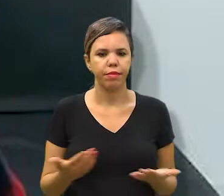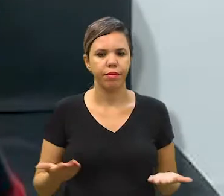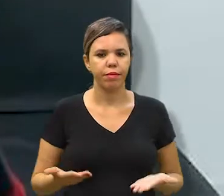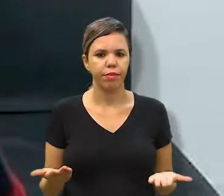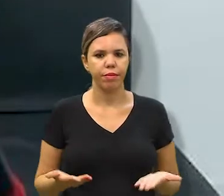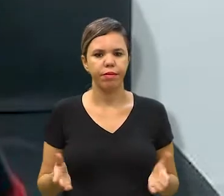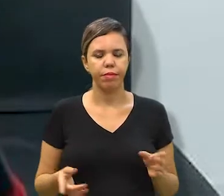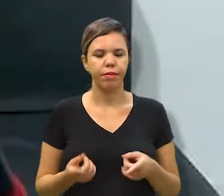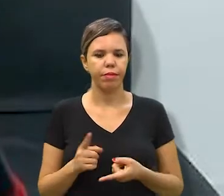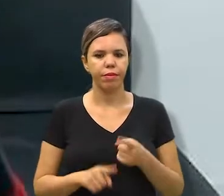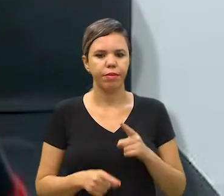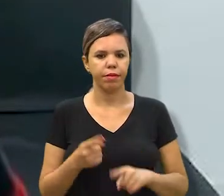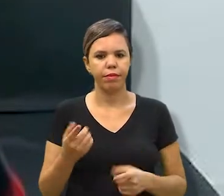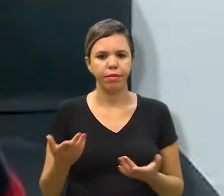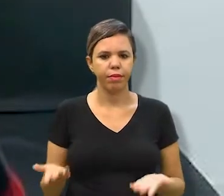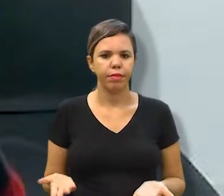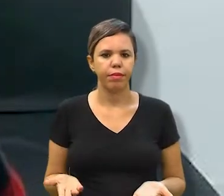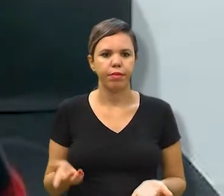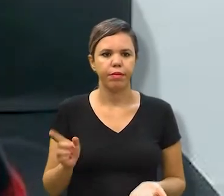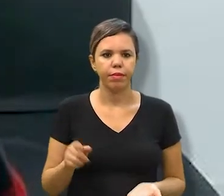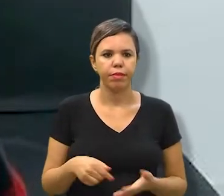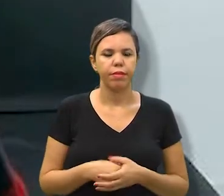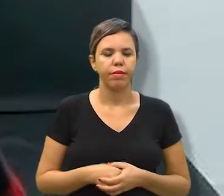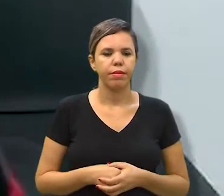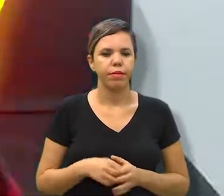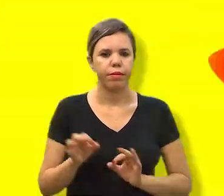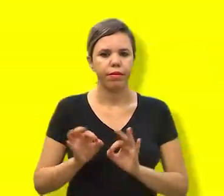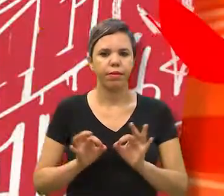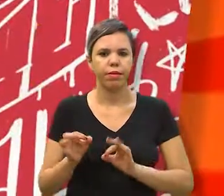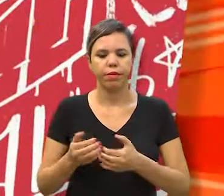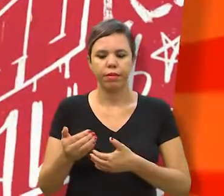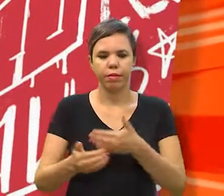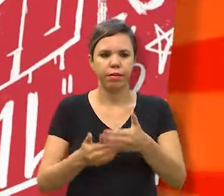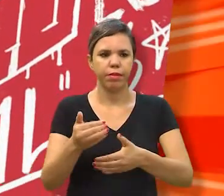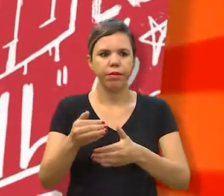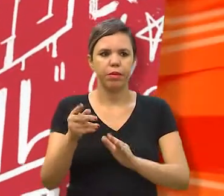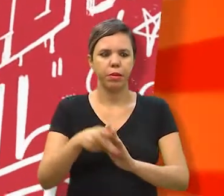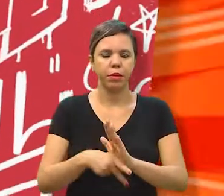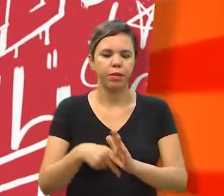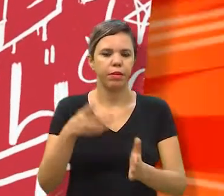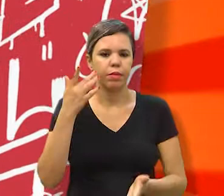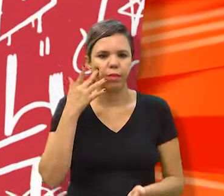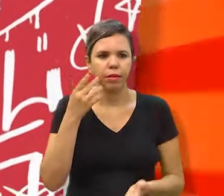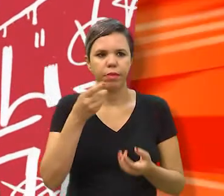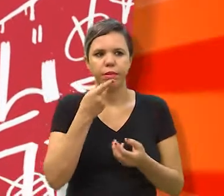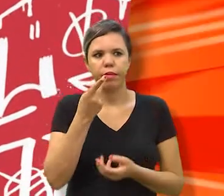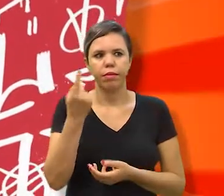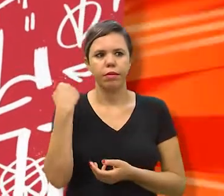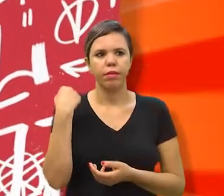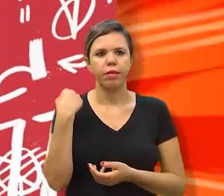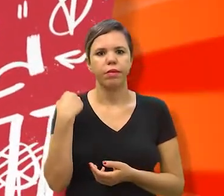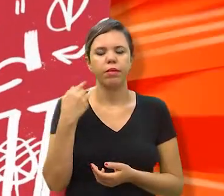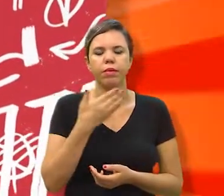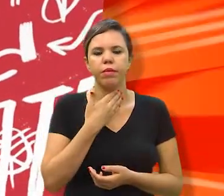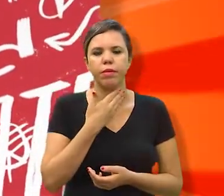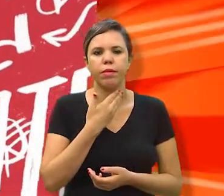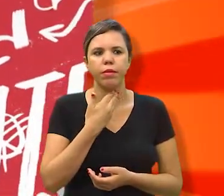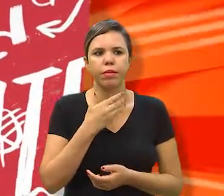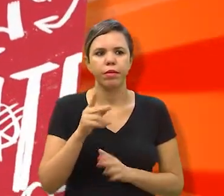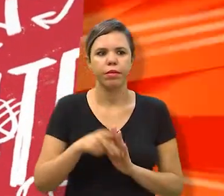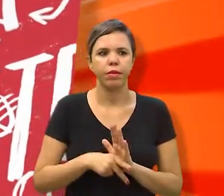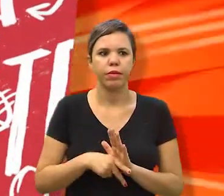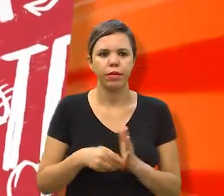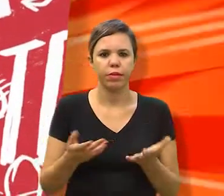Agora que a gente fechou o Tinta Fresca, né? Agora é planejar os próximos projetos, né? Eu acho que eu até comentei na nossa última conversa que eu